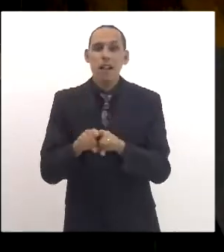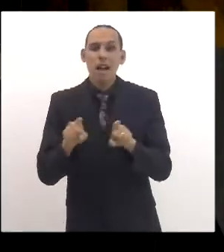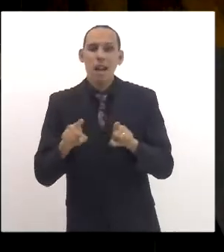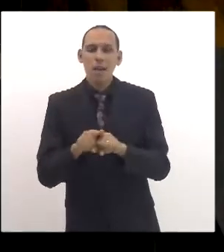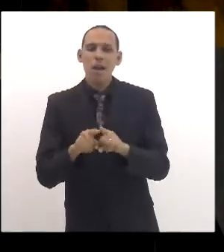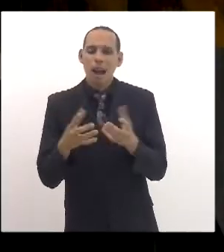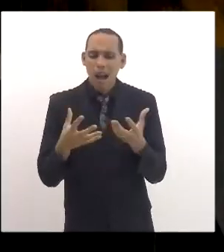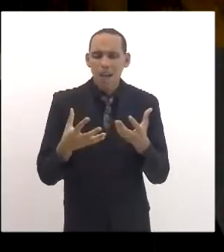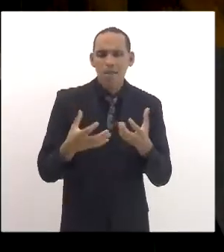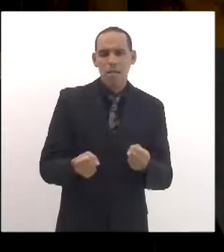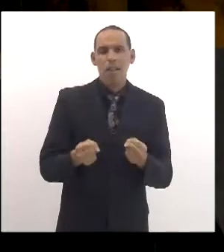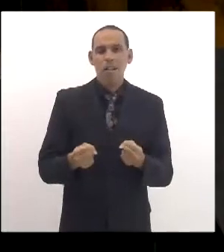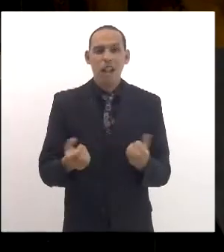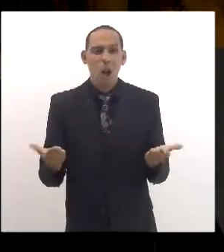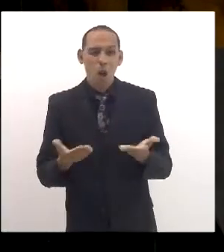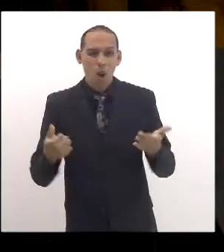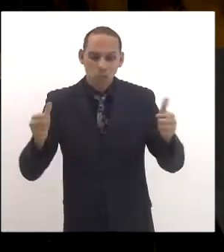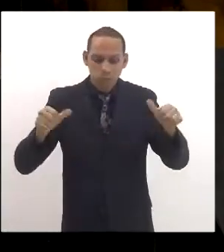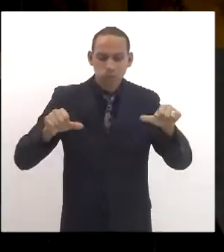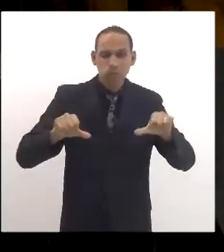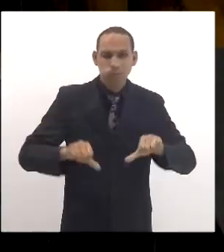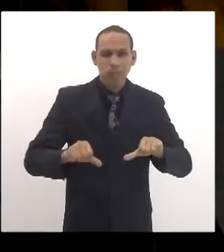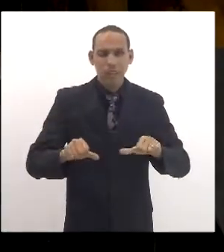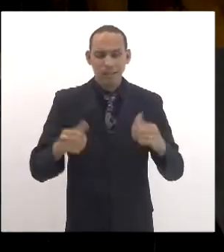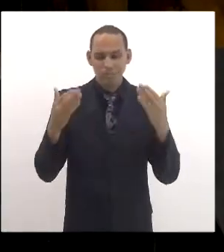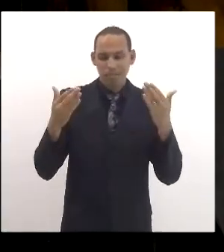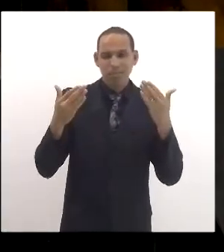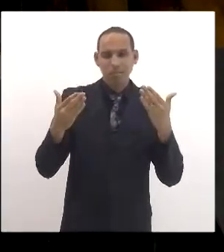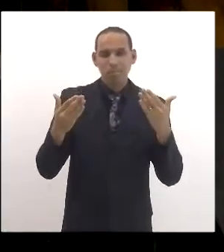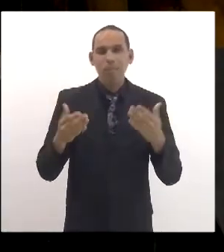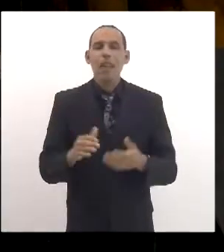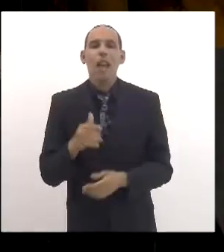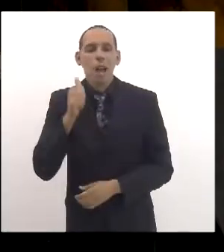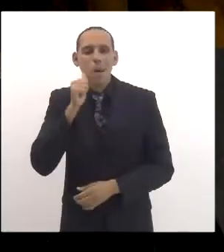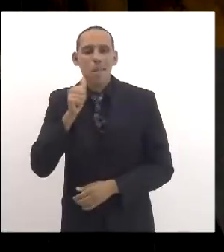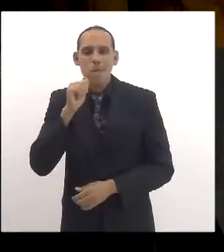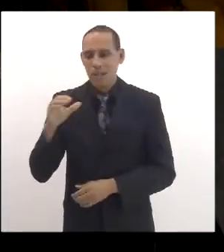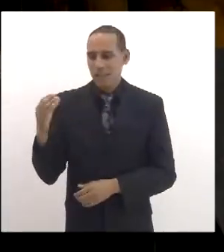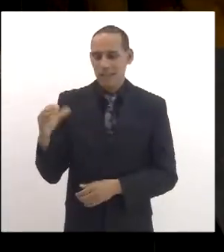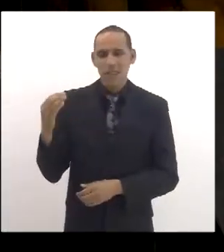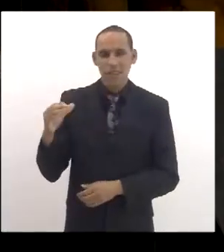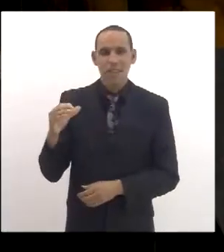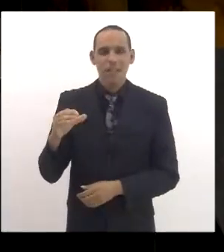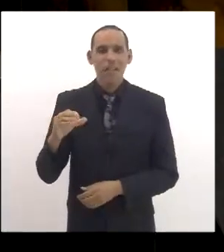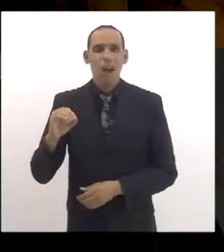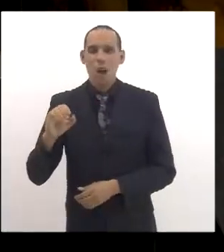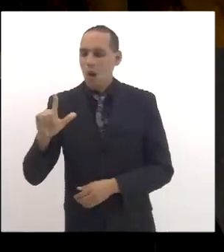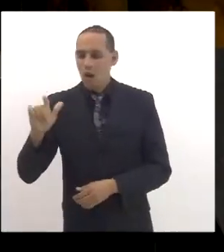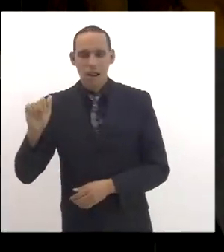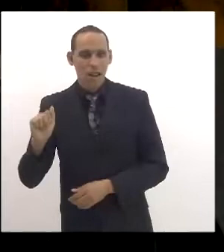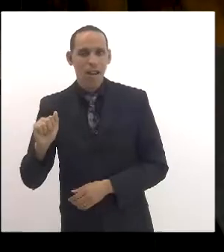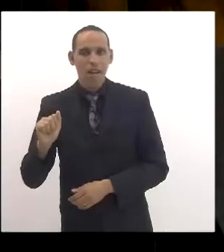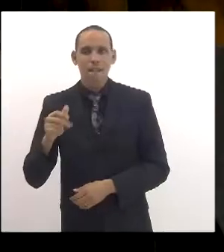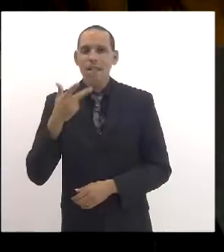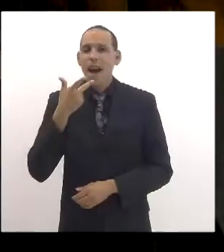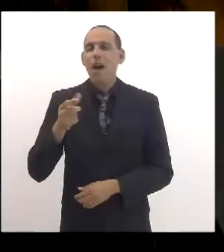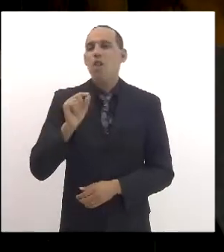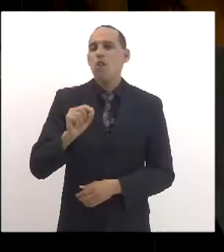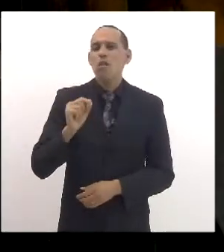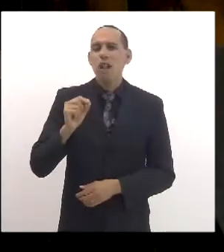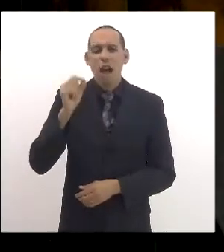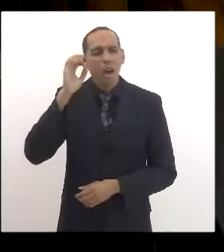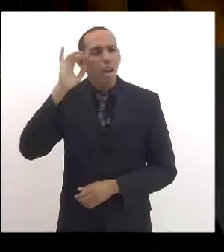em que vivemos. Como a cientista social sueca Helga Novotny alertou, abandonem a fantasia do controle